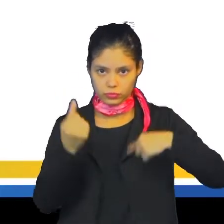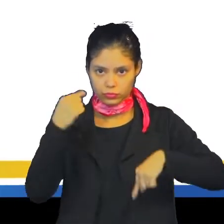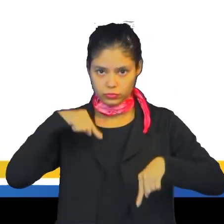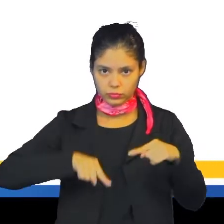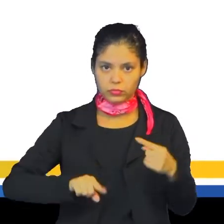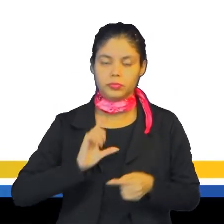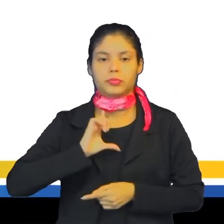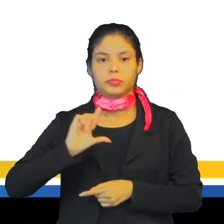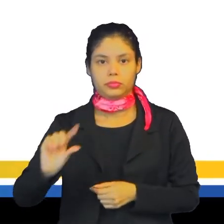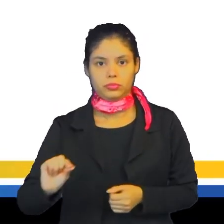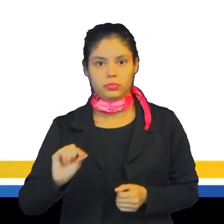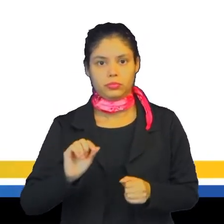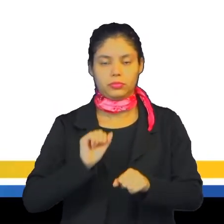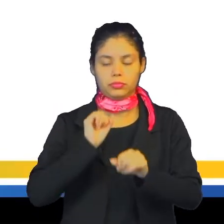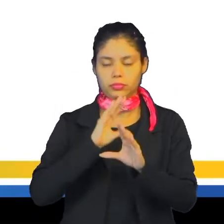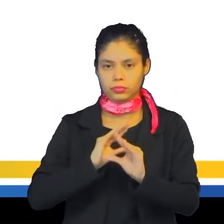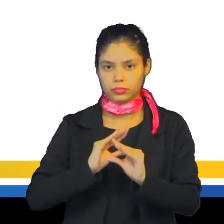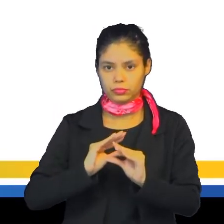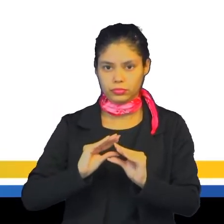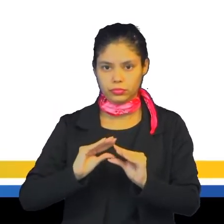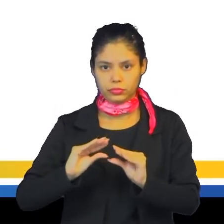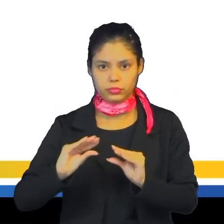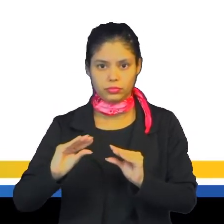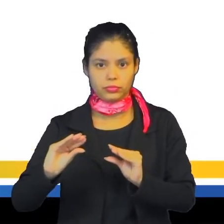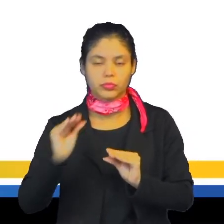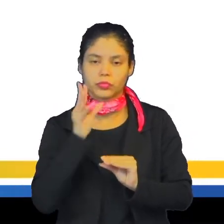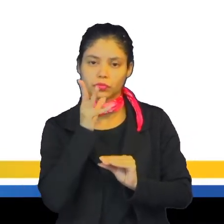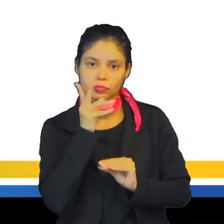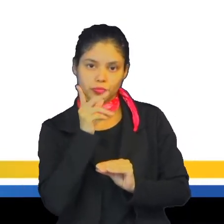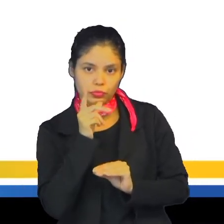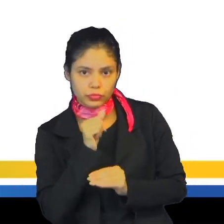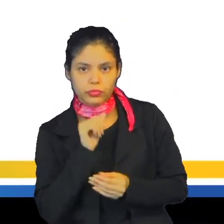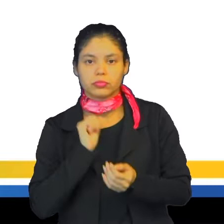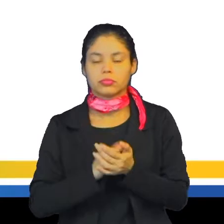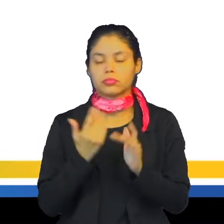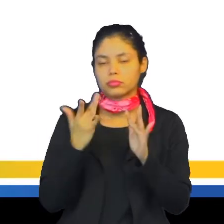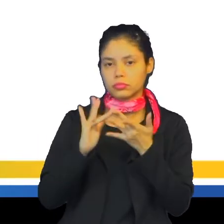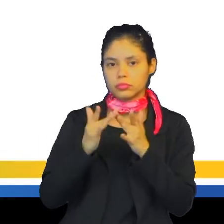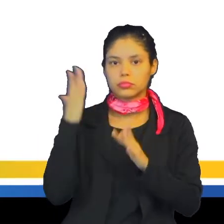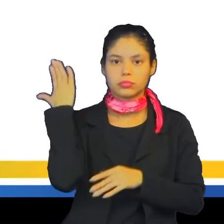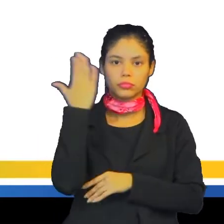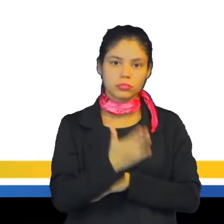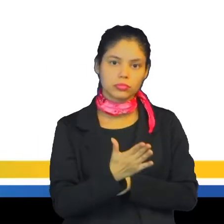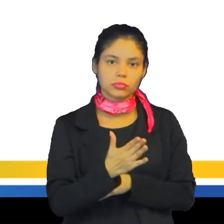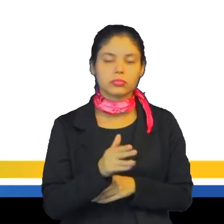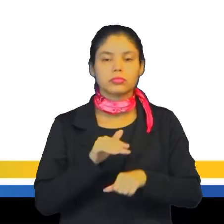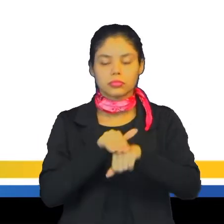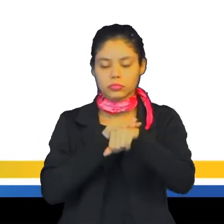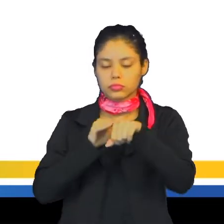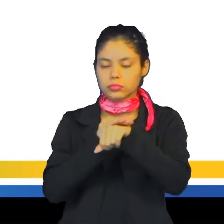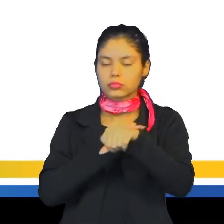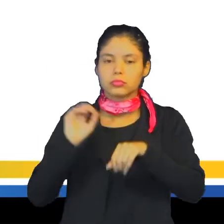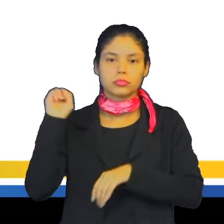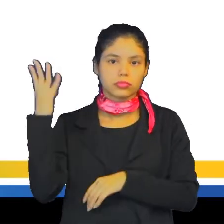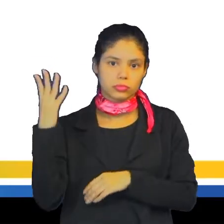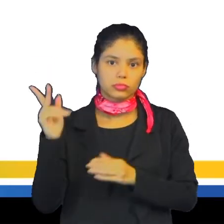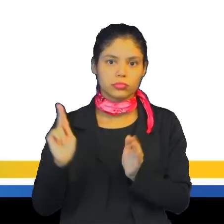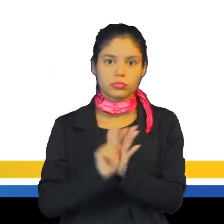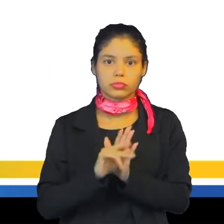sai lento para as lacunas encontradas nos tecidos e entra em contato direto com os tecidos. Isso